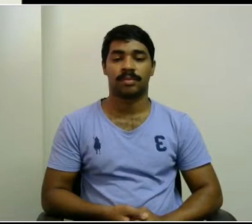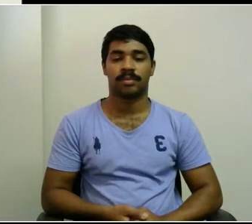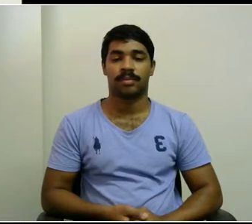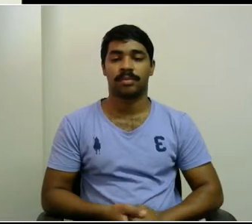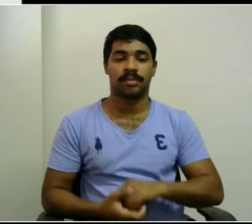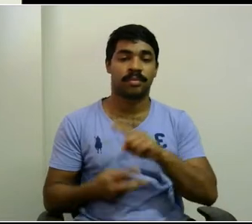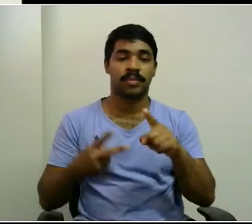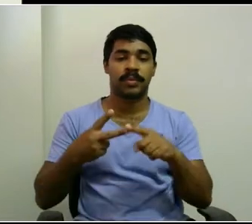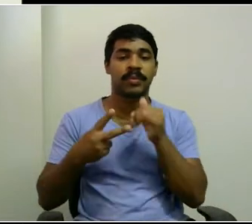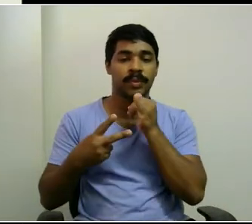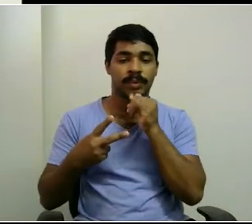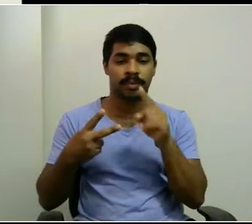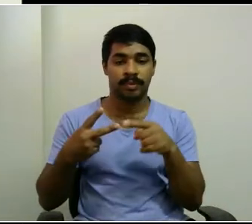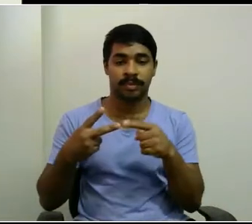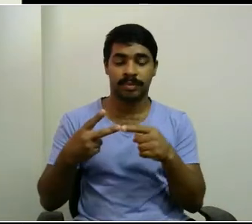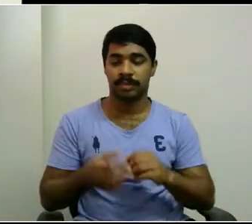Vamos ver o segundo exemplo.